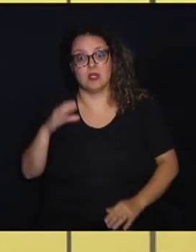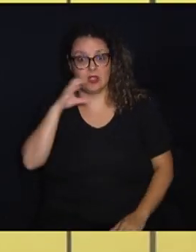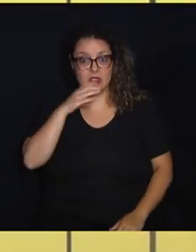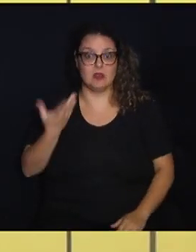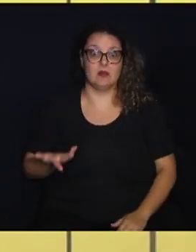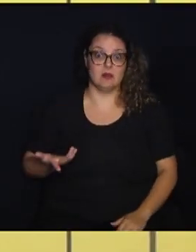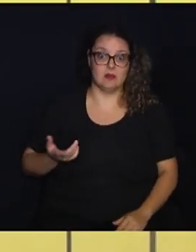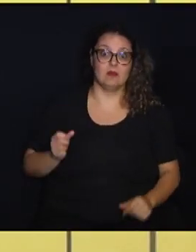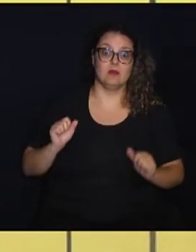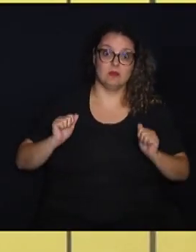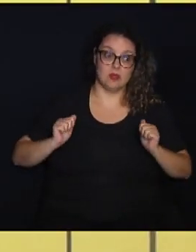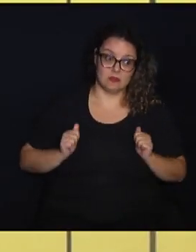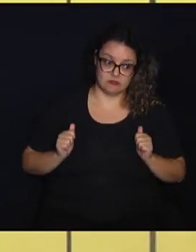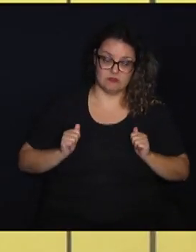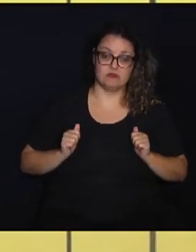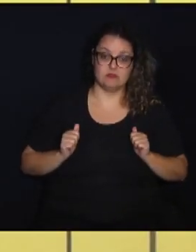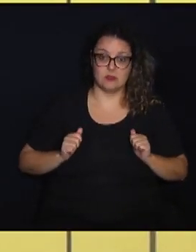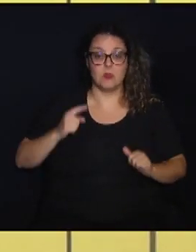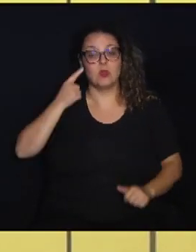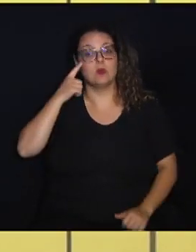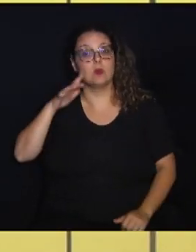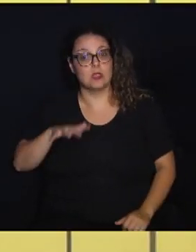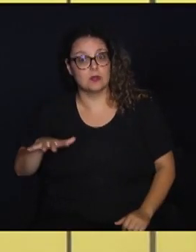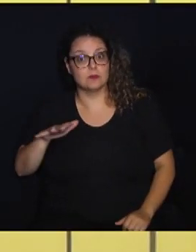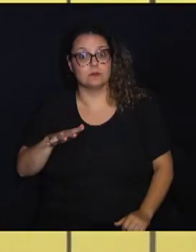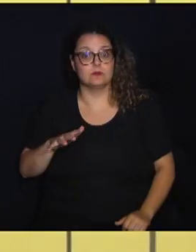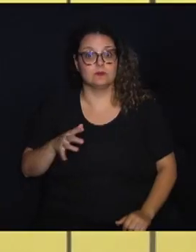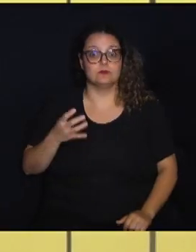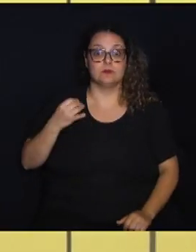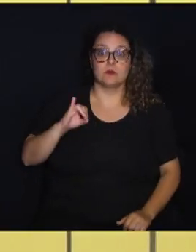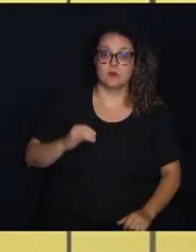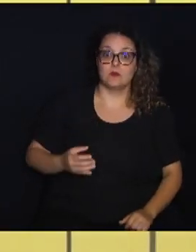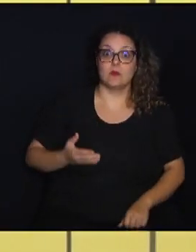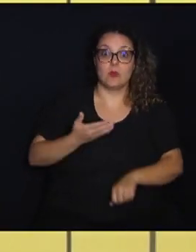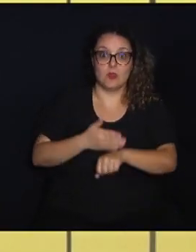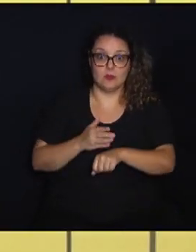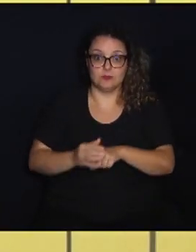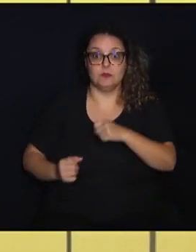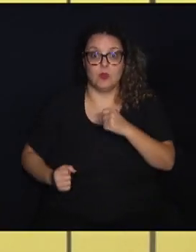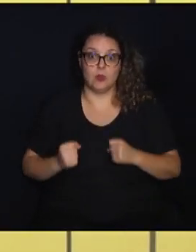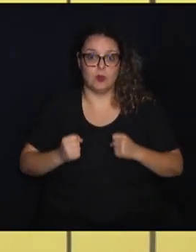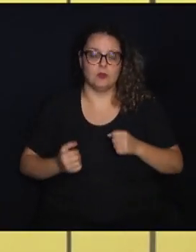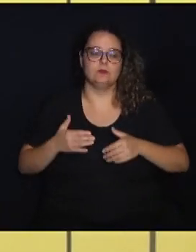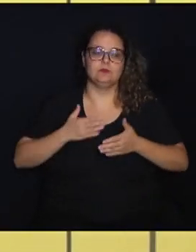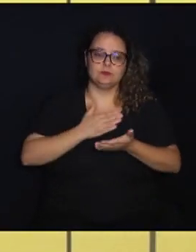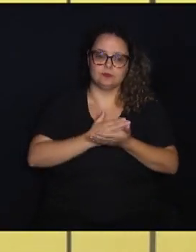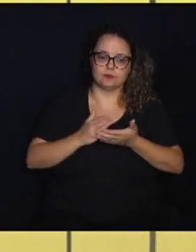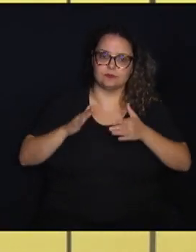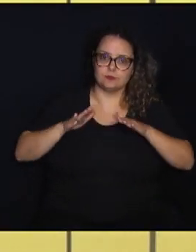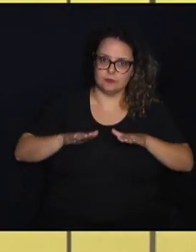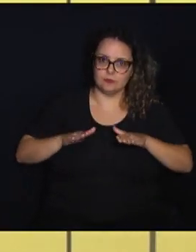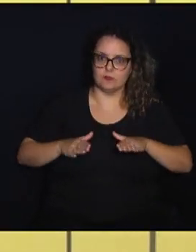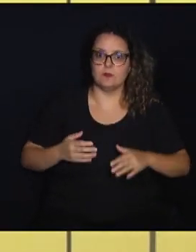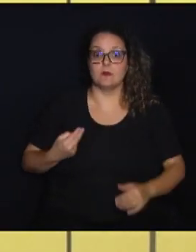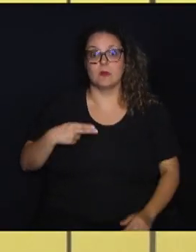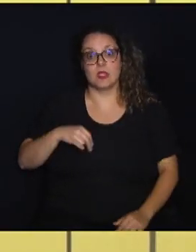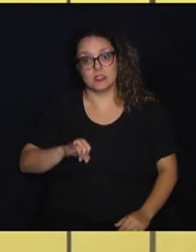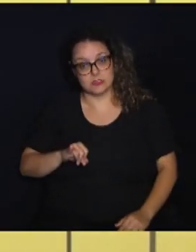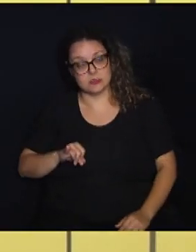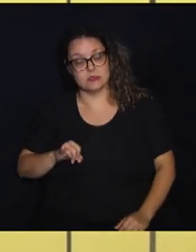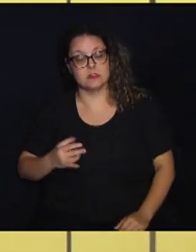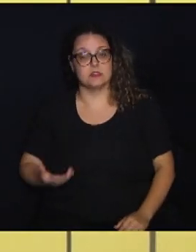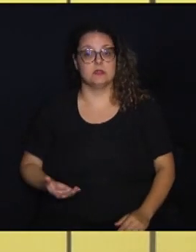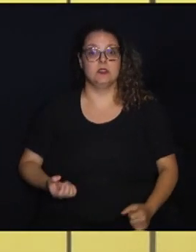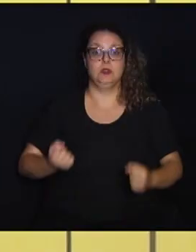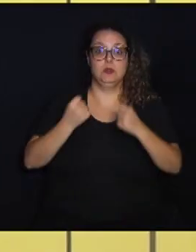de ficar parado. Então é o ideal que assim, se eu sou um praticante de corrida, eu vou um pouquinho mais devagar, se eu sou um praticante de alguma outra atividade de